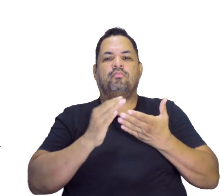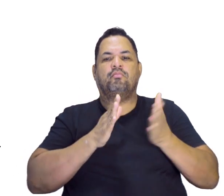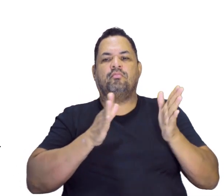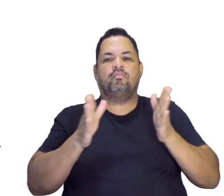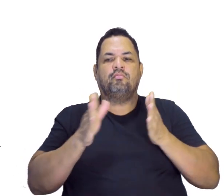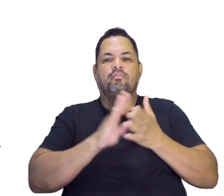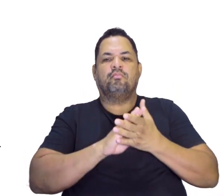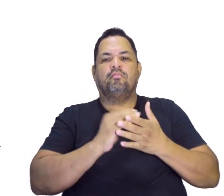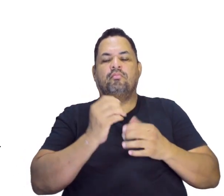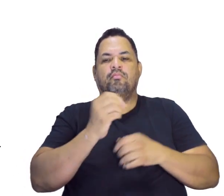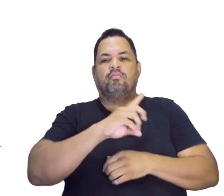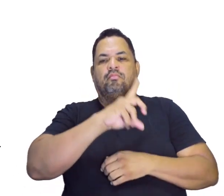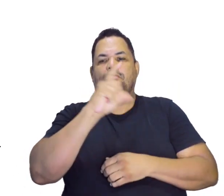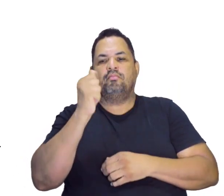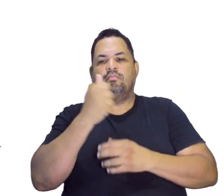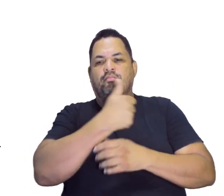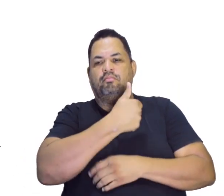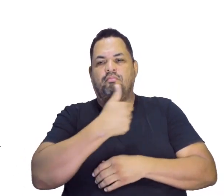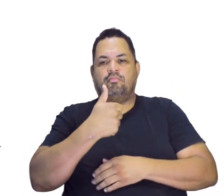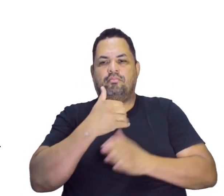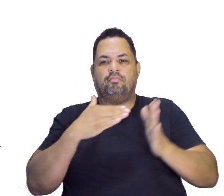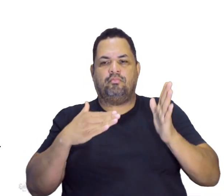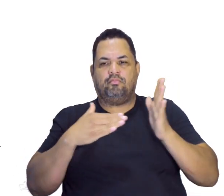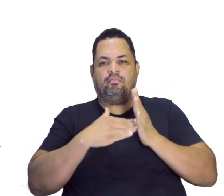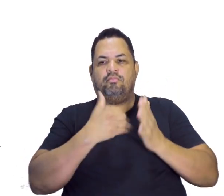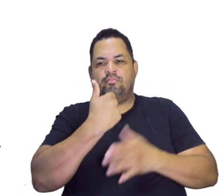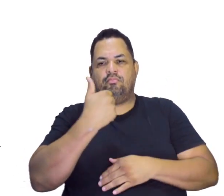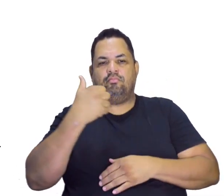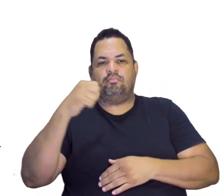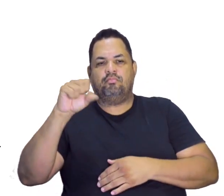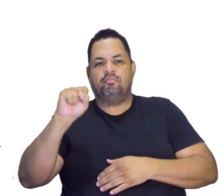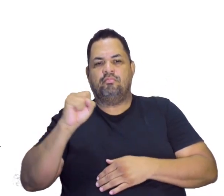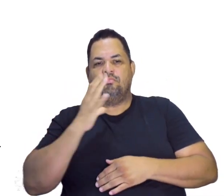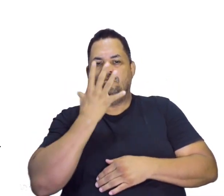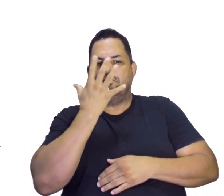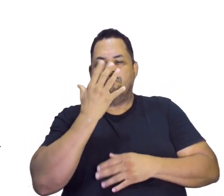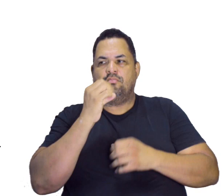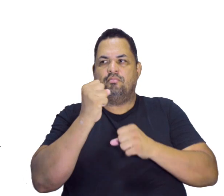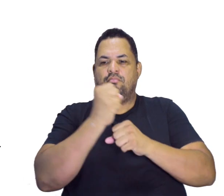dias 11 e 18 de fevereiro de